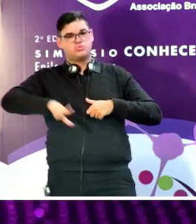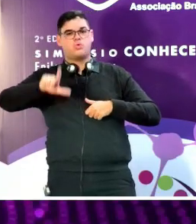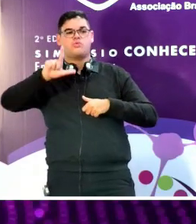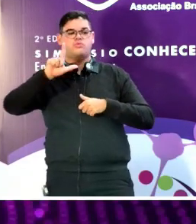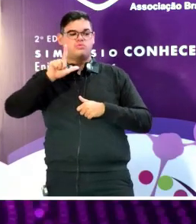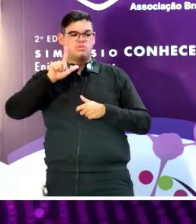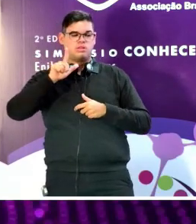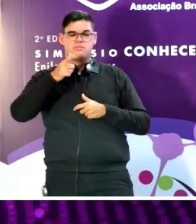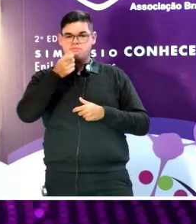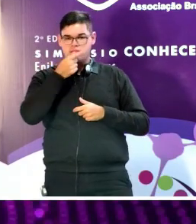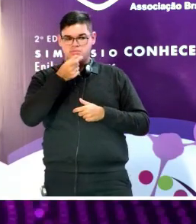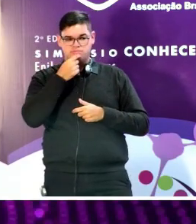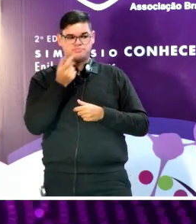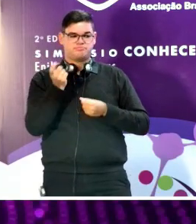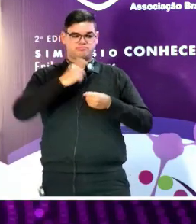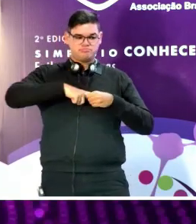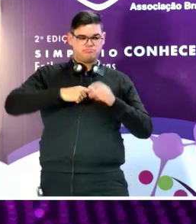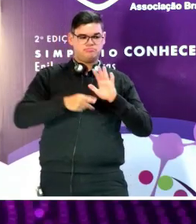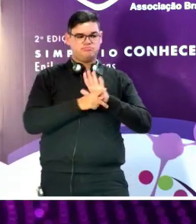nanotecnologia.